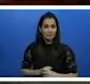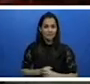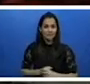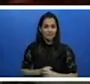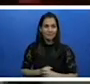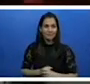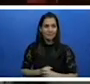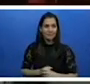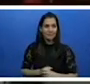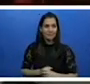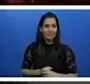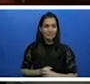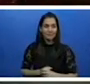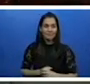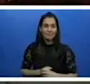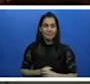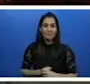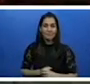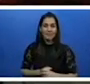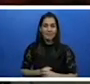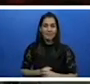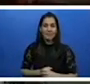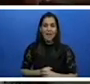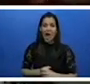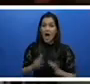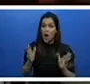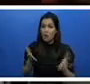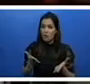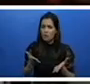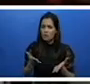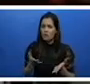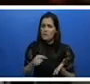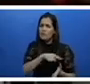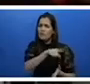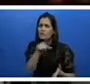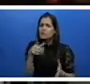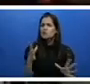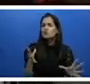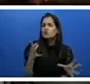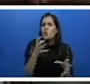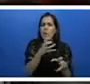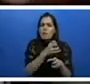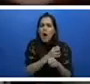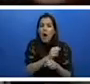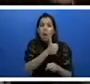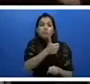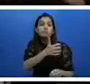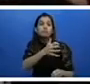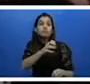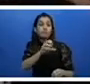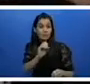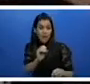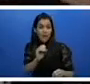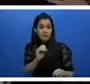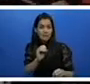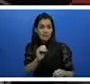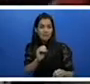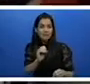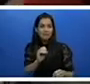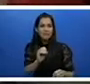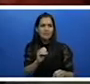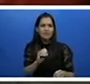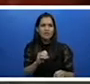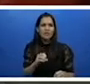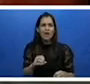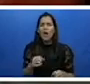Décimos de centímetro. Ao somar os décimos de centímetro, que compõem 1 centímetro, temos.